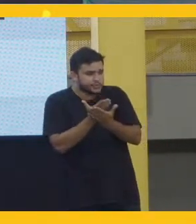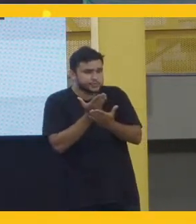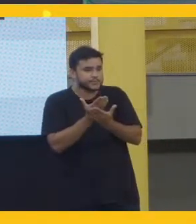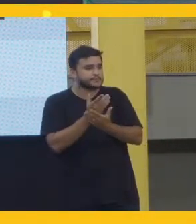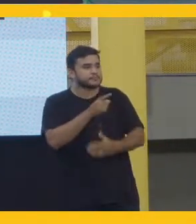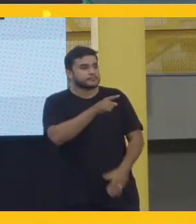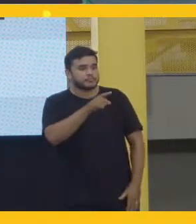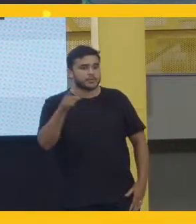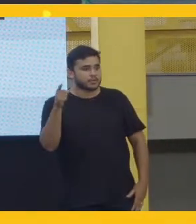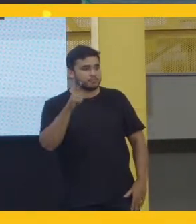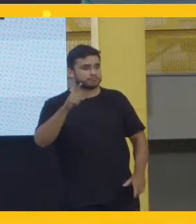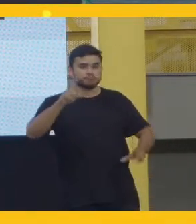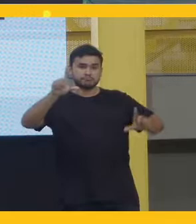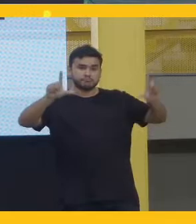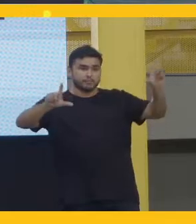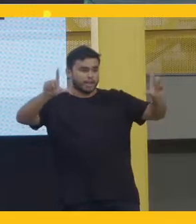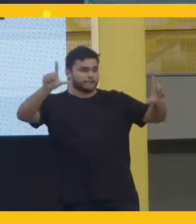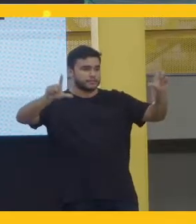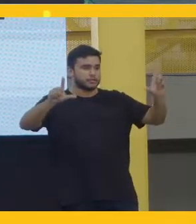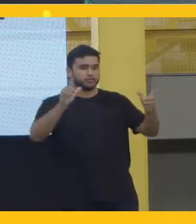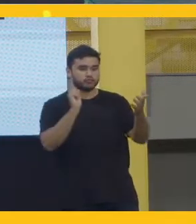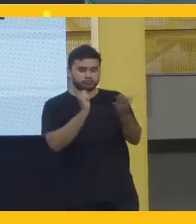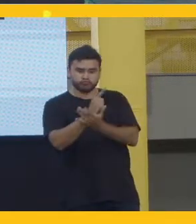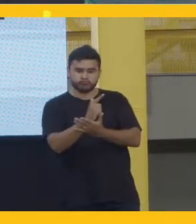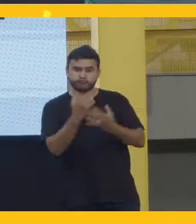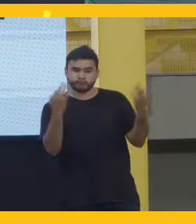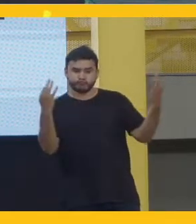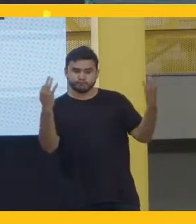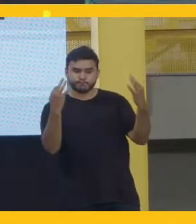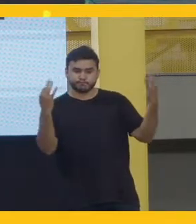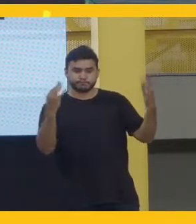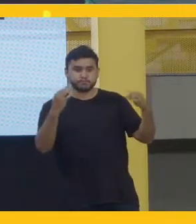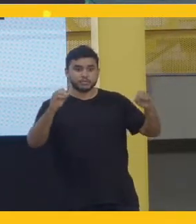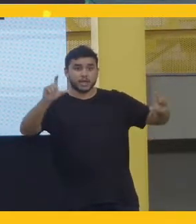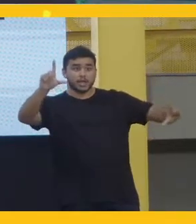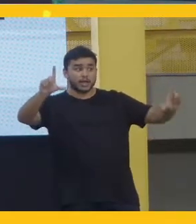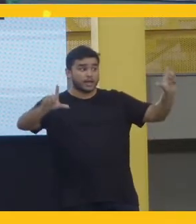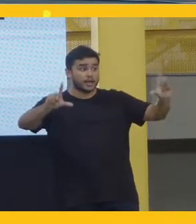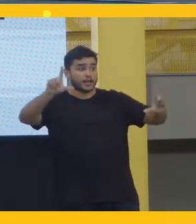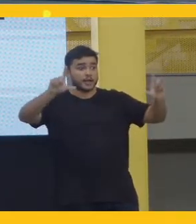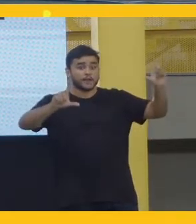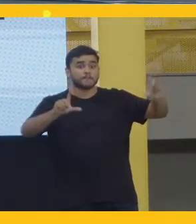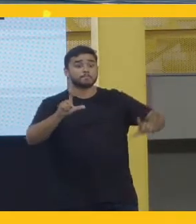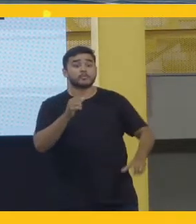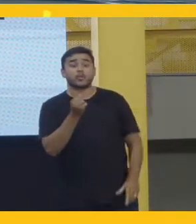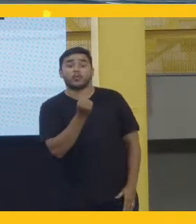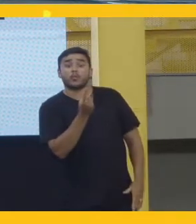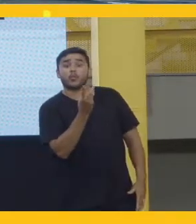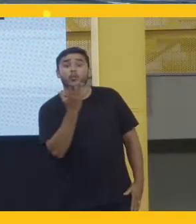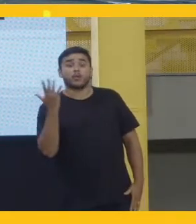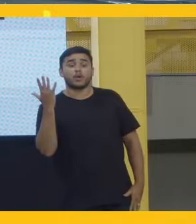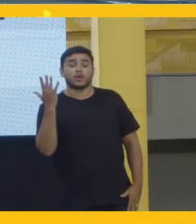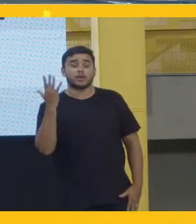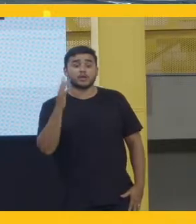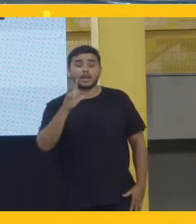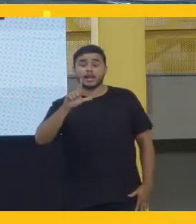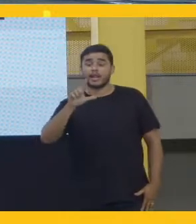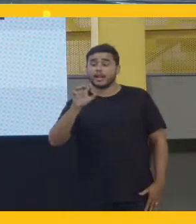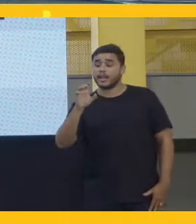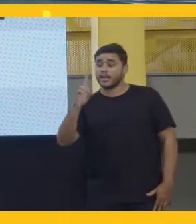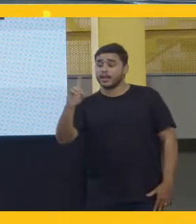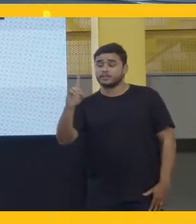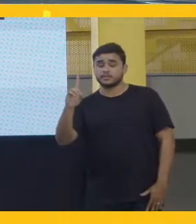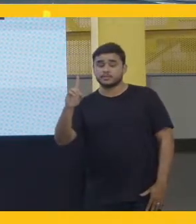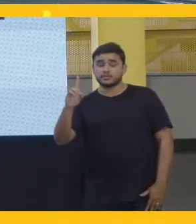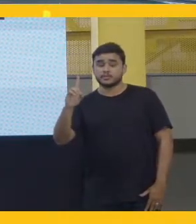comprar a melhor TV que tem na loja. Você vai comprar a TV de Quantum LED ou